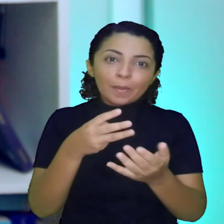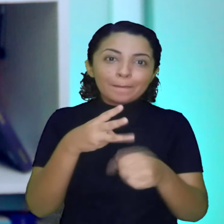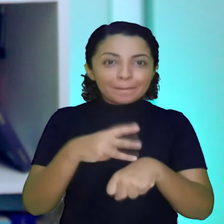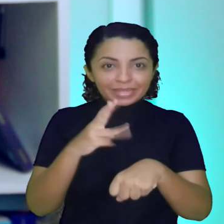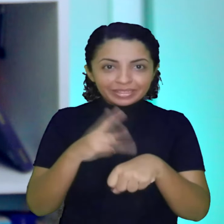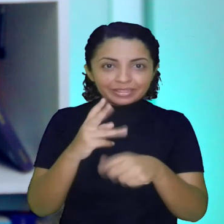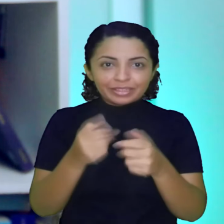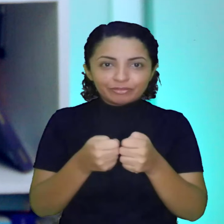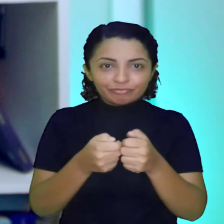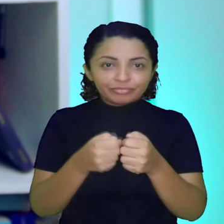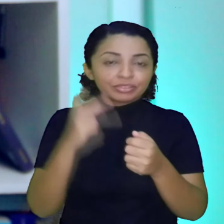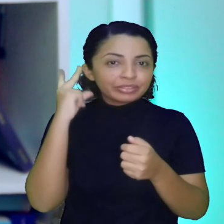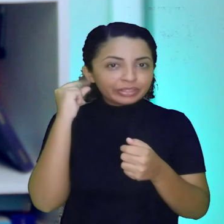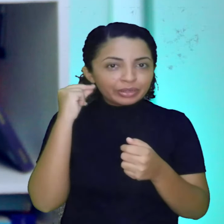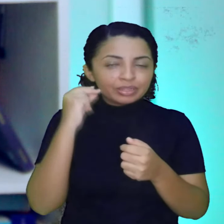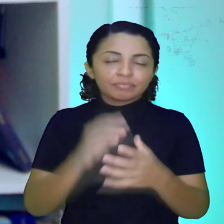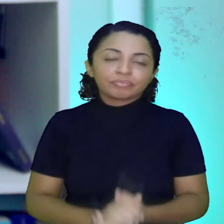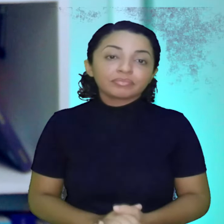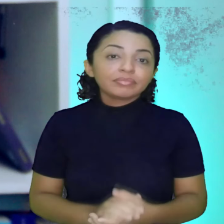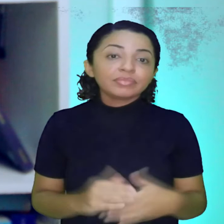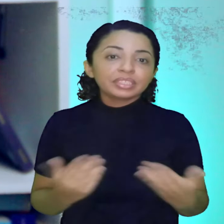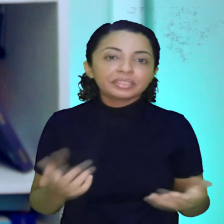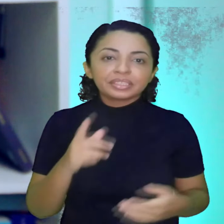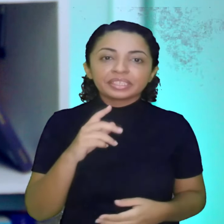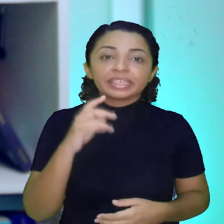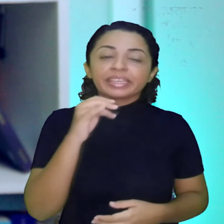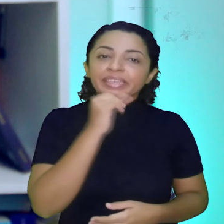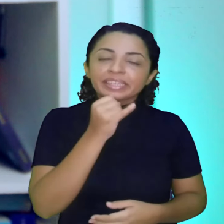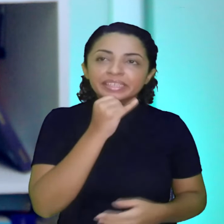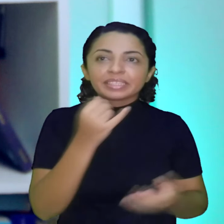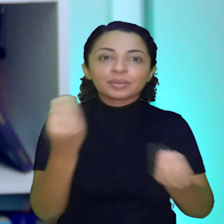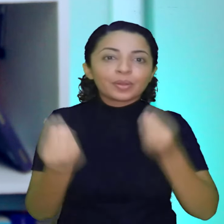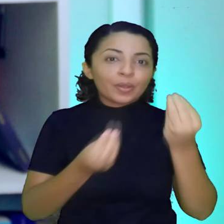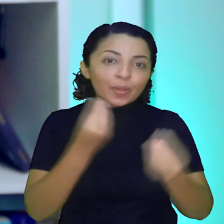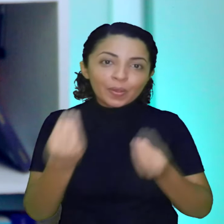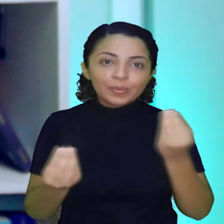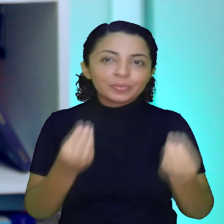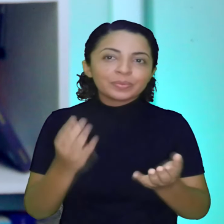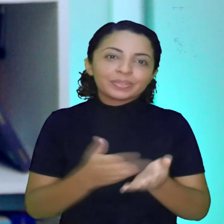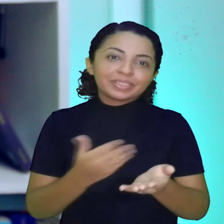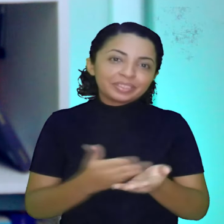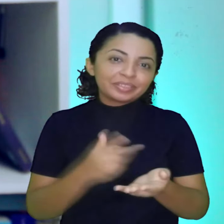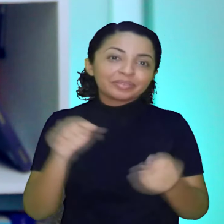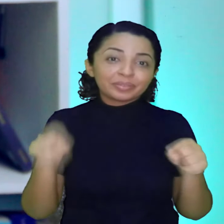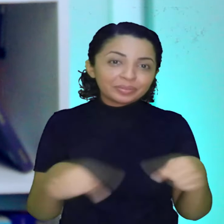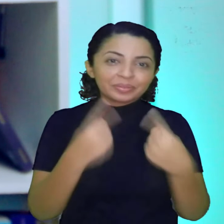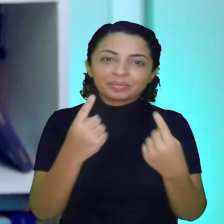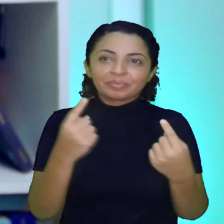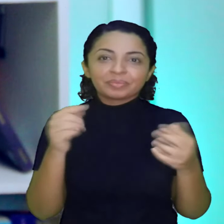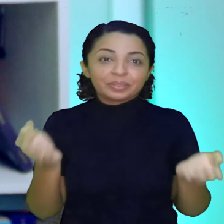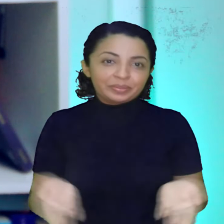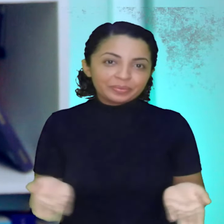estão juntos, por exemplo. Então isso são exemplos da dinâmica de como esse livro é representativo para os nossos dias.